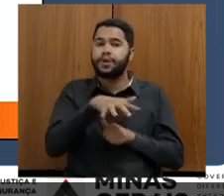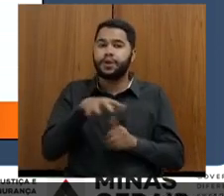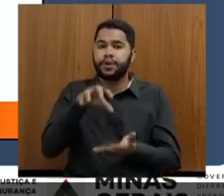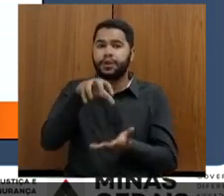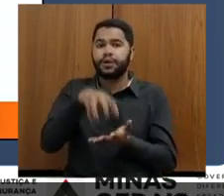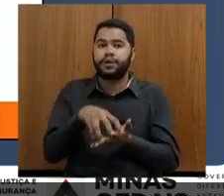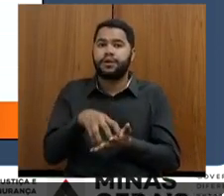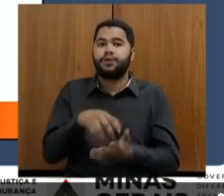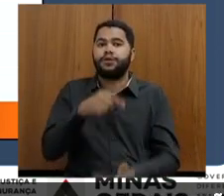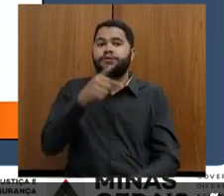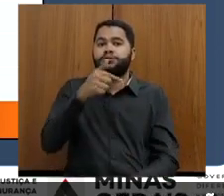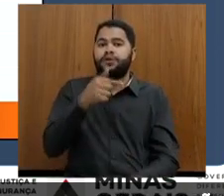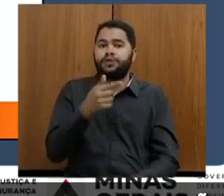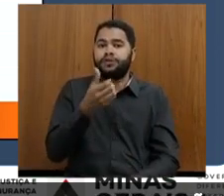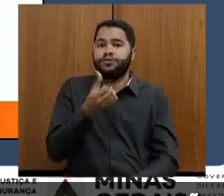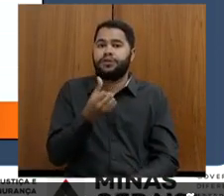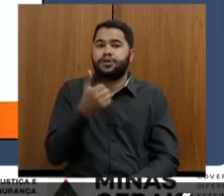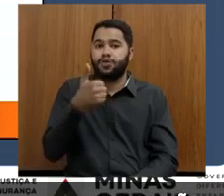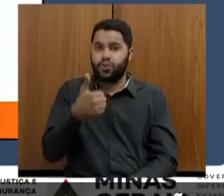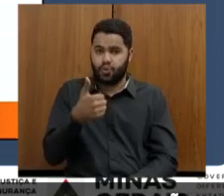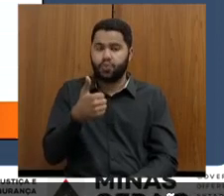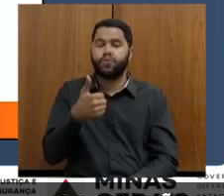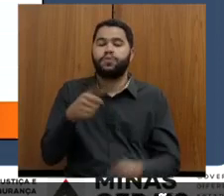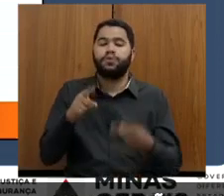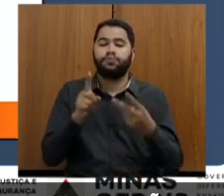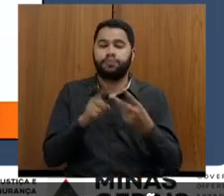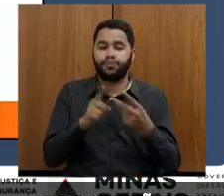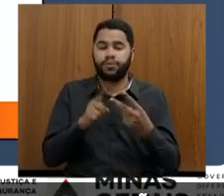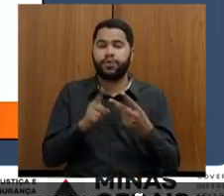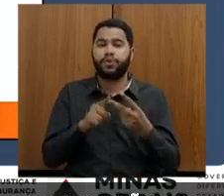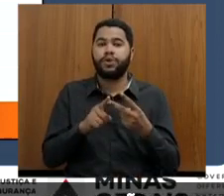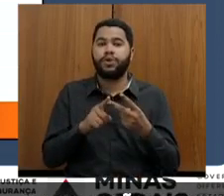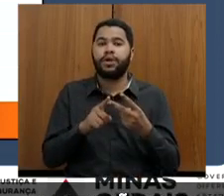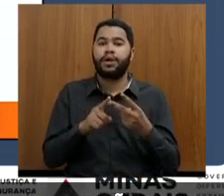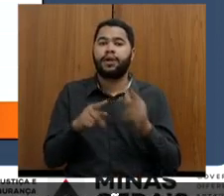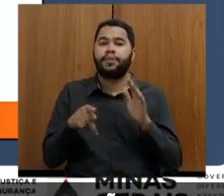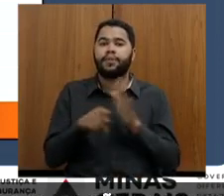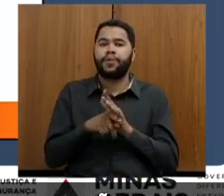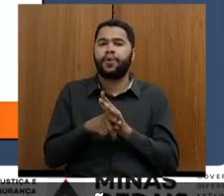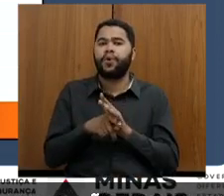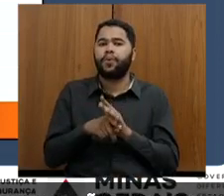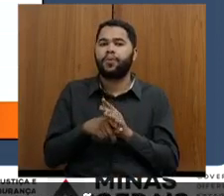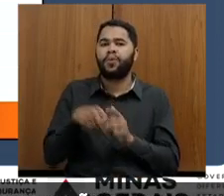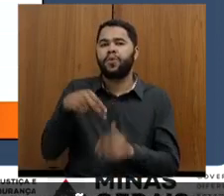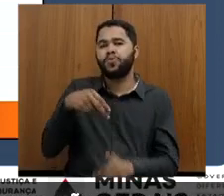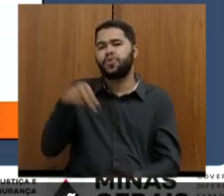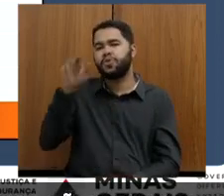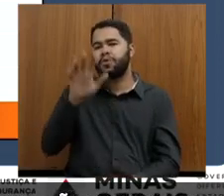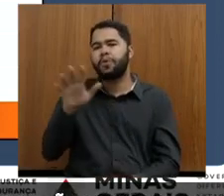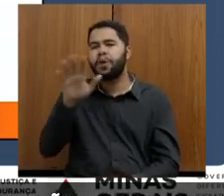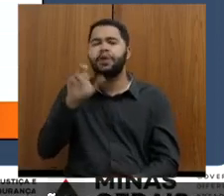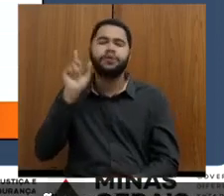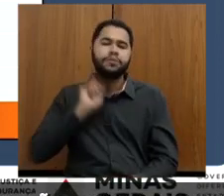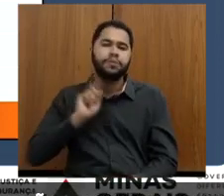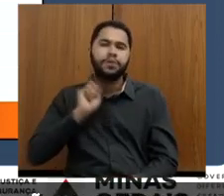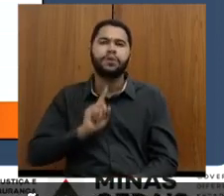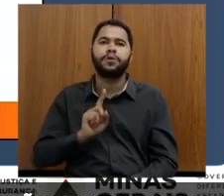central 761 ocorrências o segundo COB que é no triângulo e Noroeste Mineiro